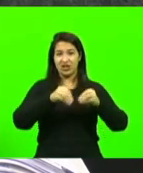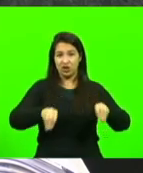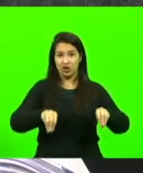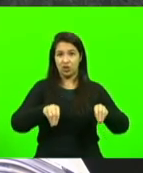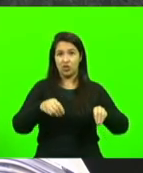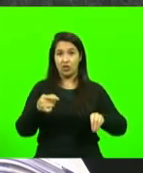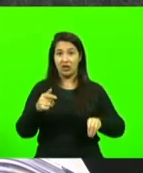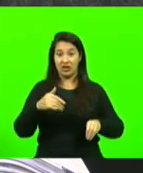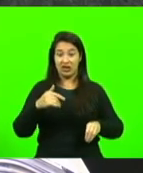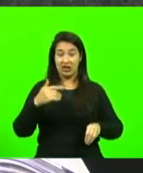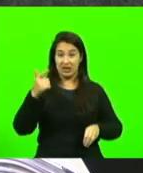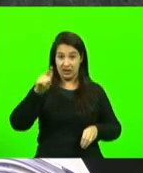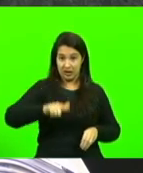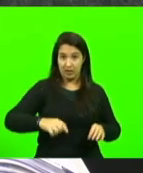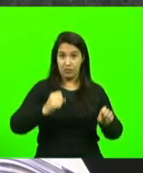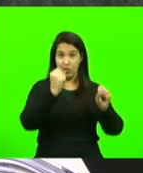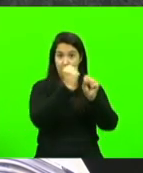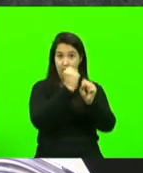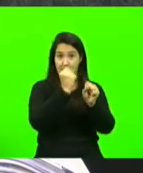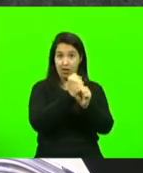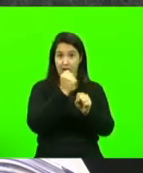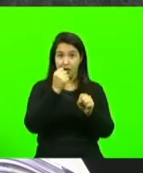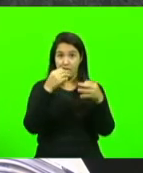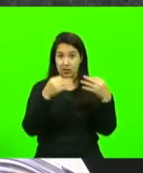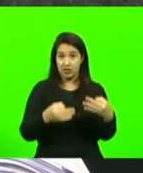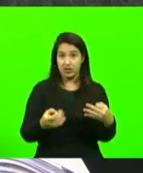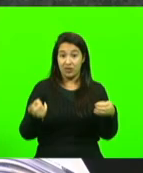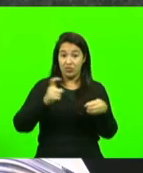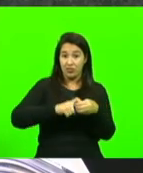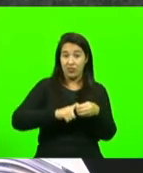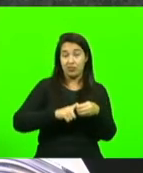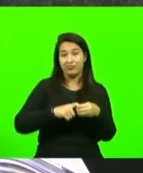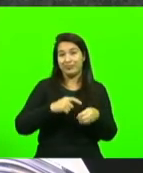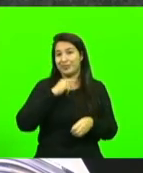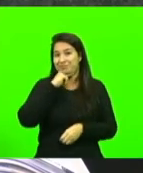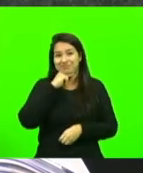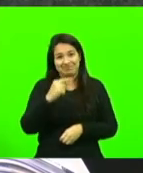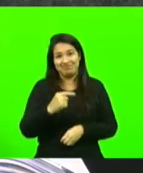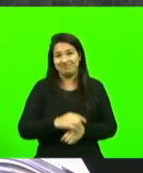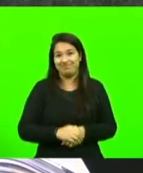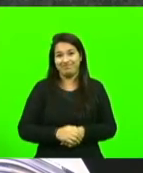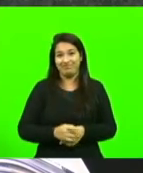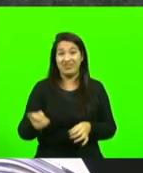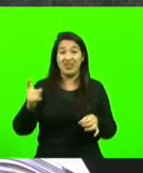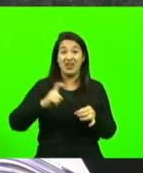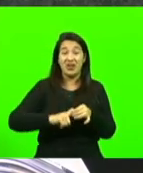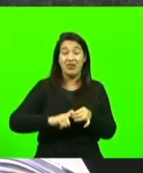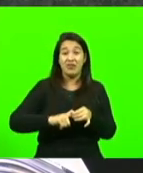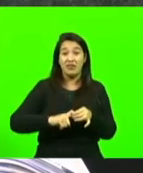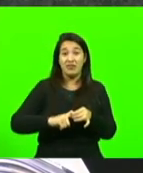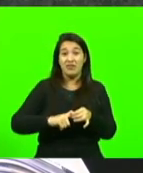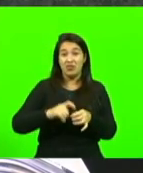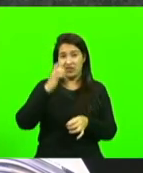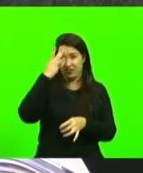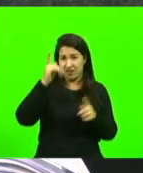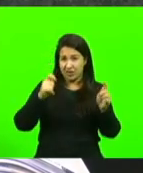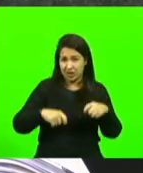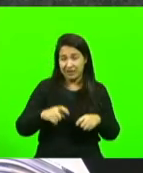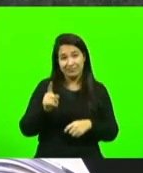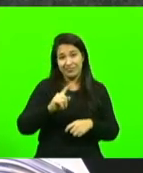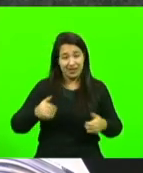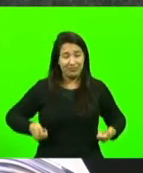reconstruir porque a gente vai ter que correr atrás depois de trazer de volta e vai trazer de volta gastando muito mais de recursos